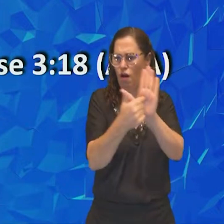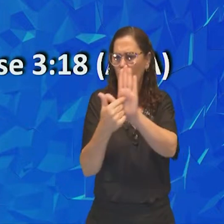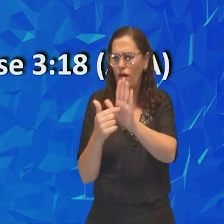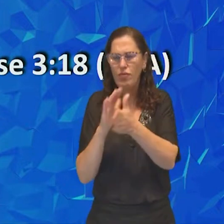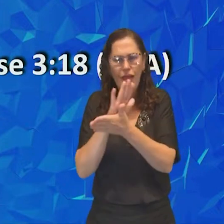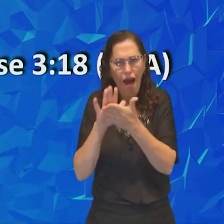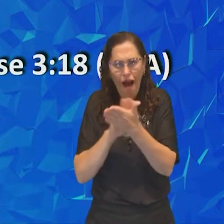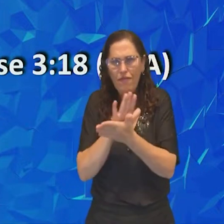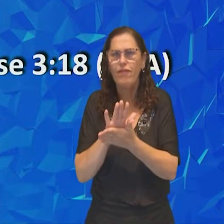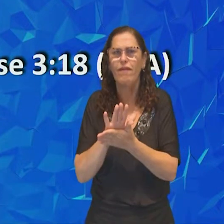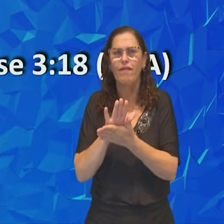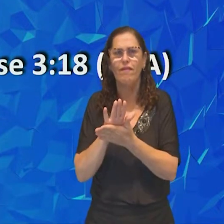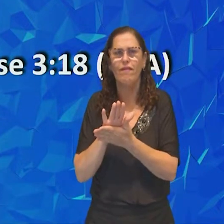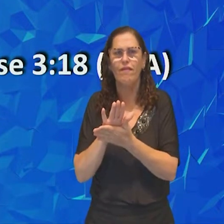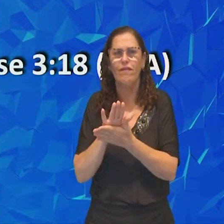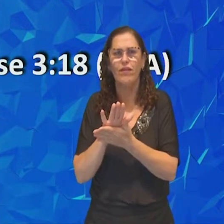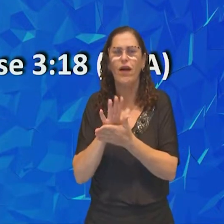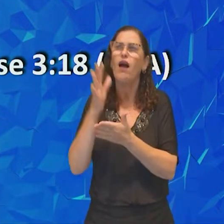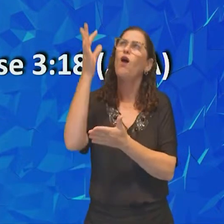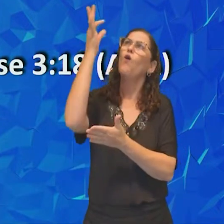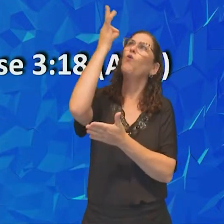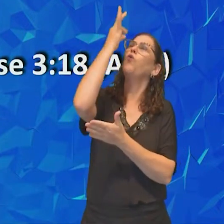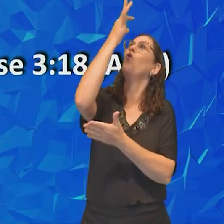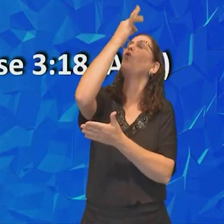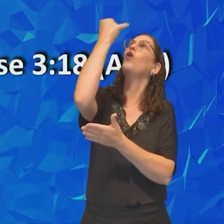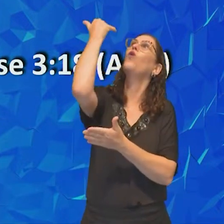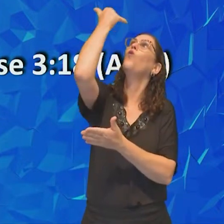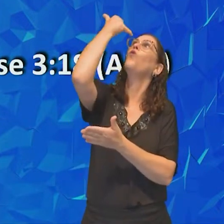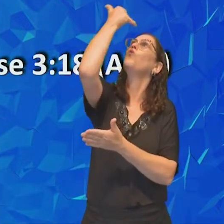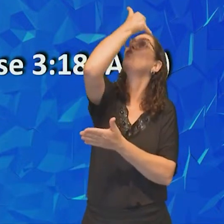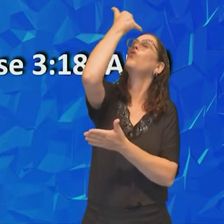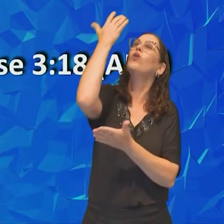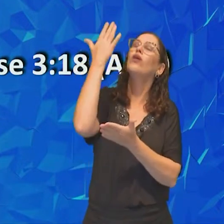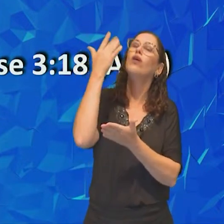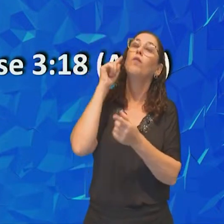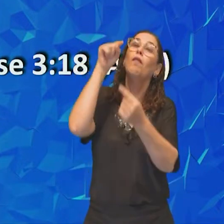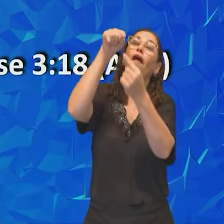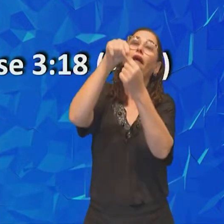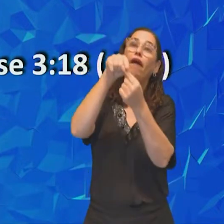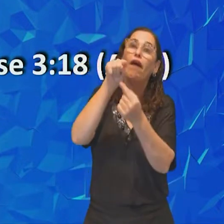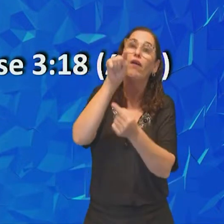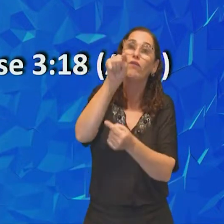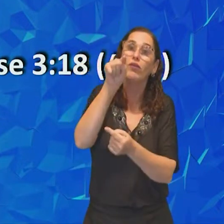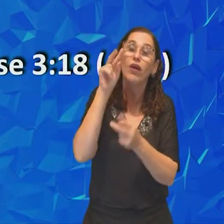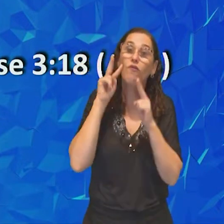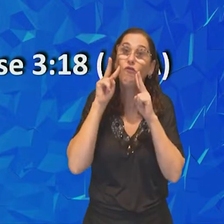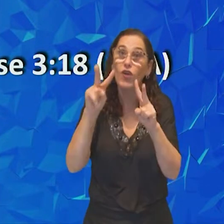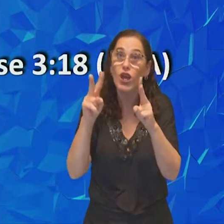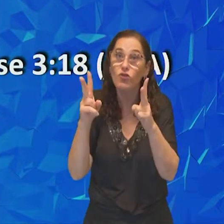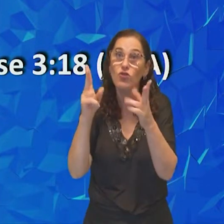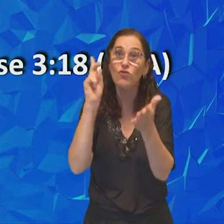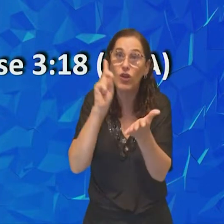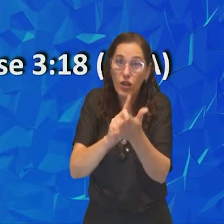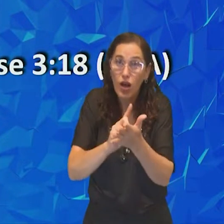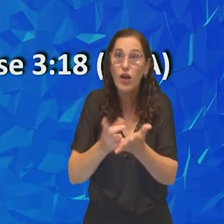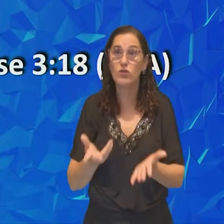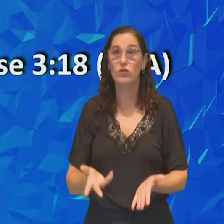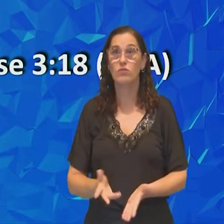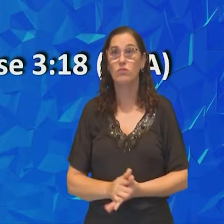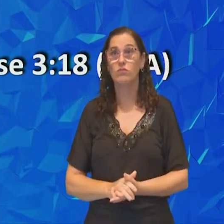evidente. E colírio para ungir os olhos, a fim de que você possa ver.